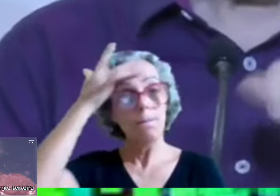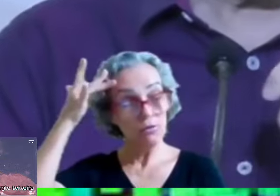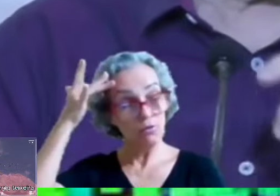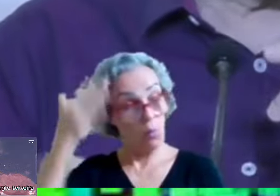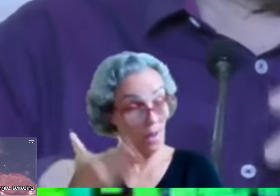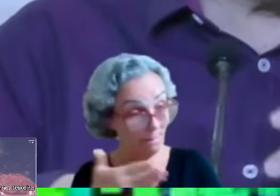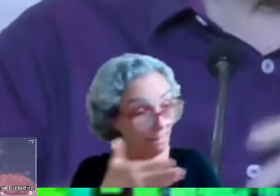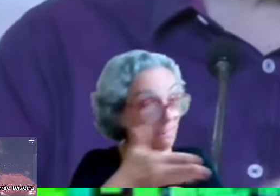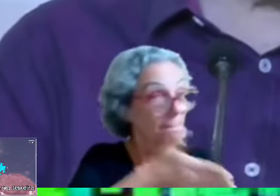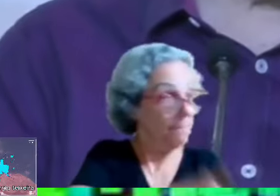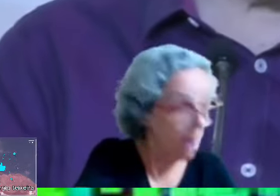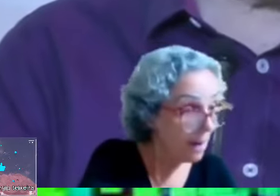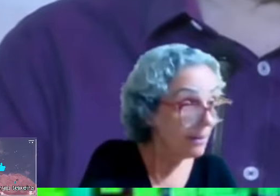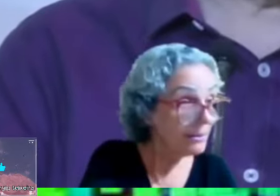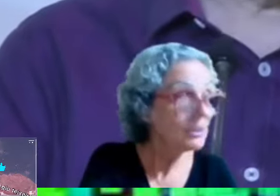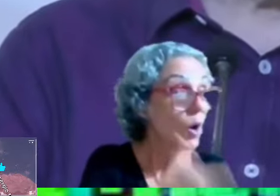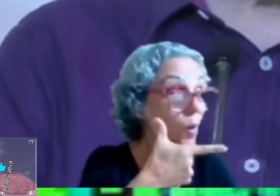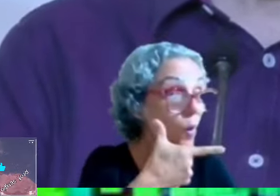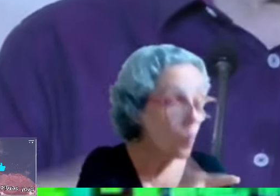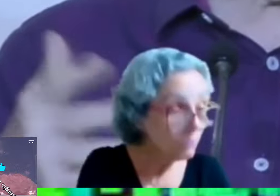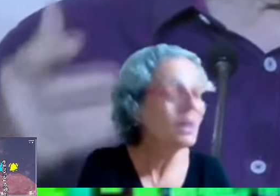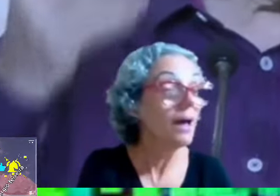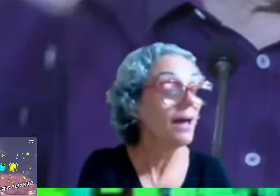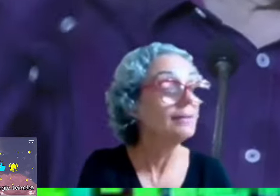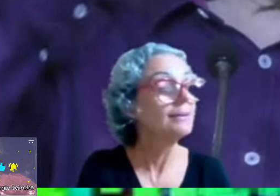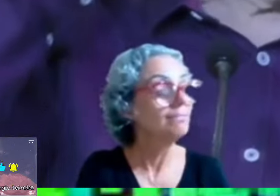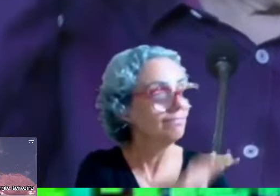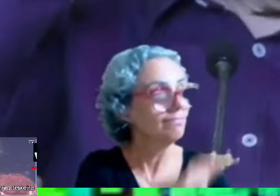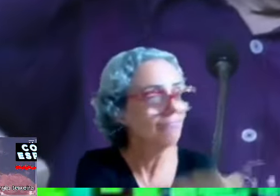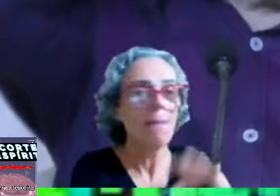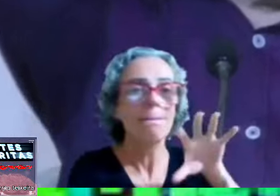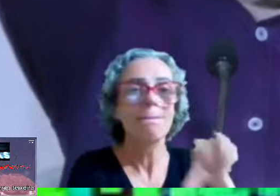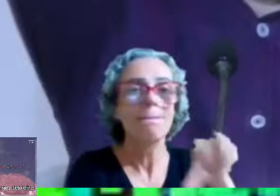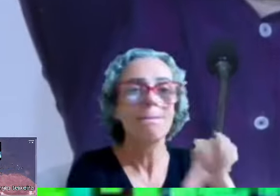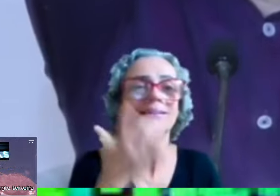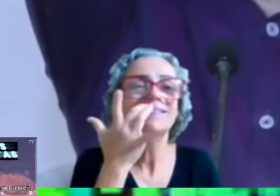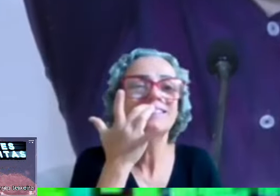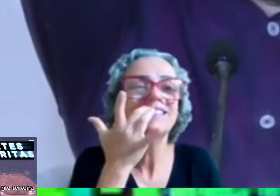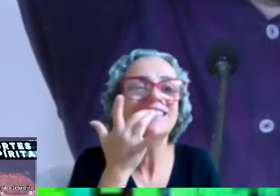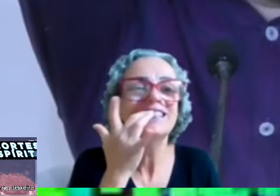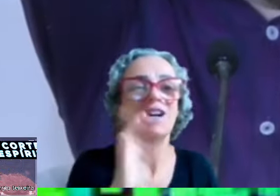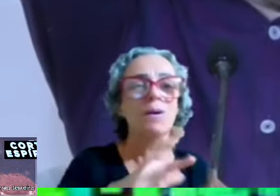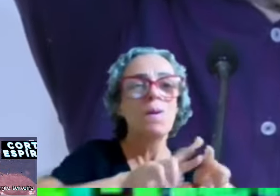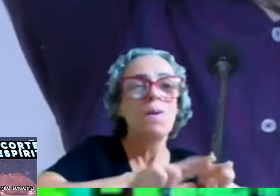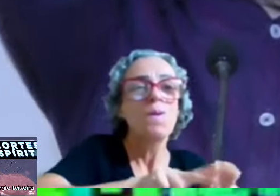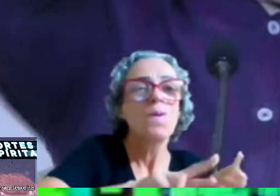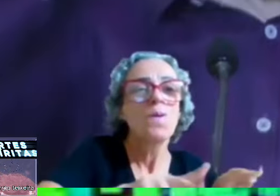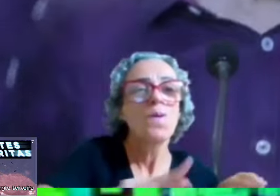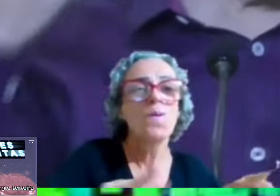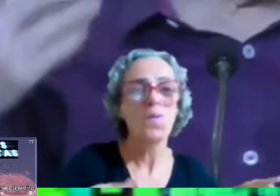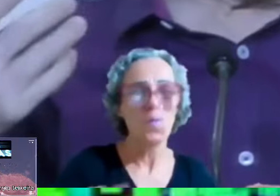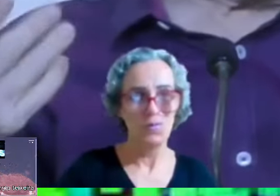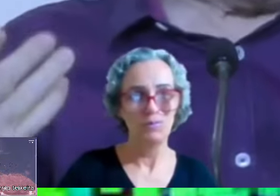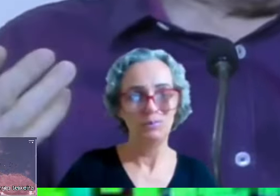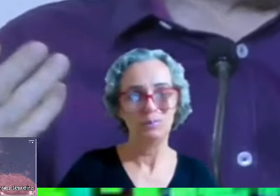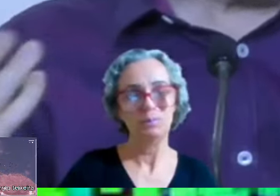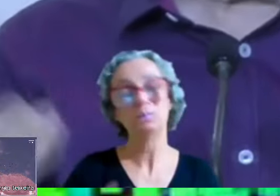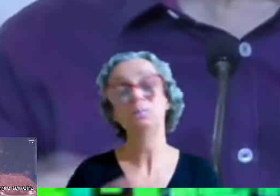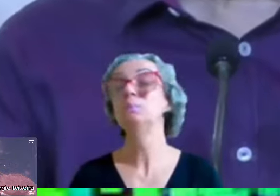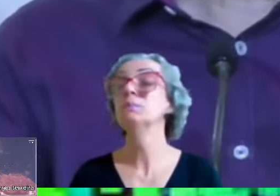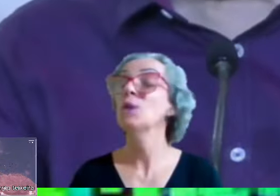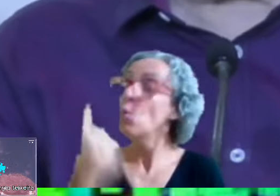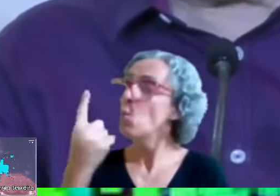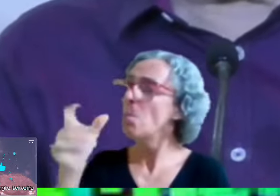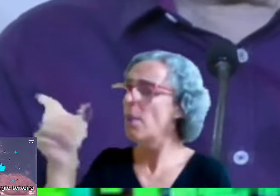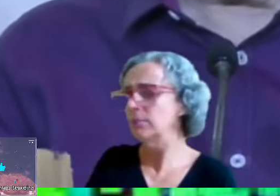tesouros que pudesse carregar. Certo dia, uma senhora muito modesta estava em volta